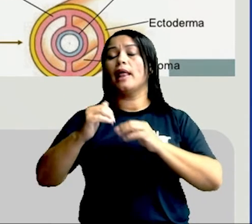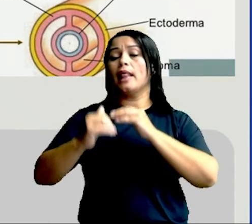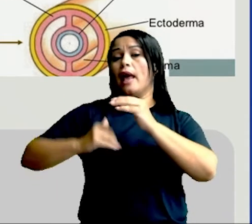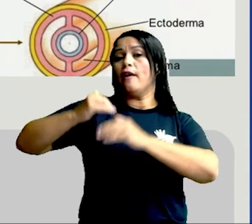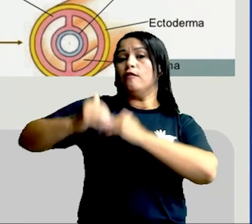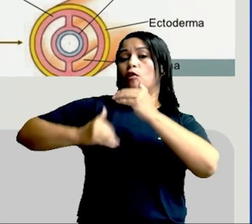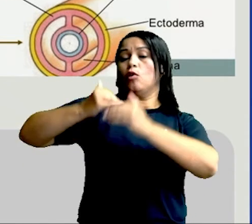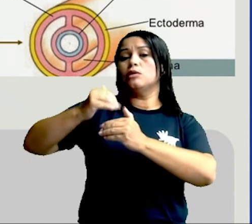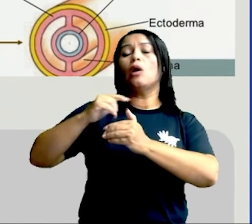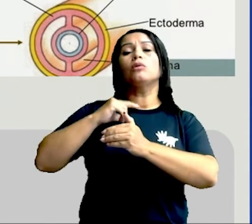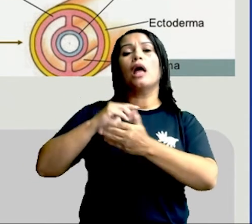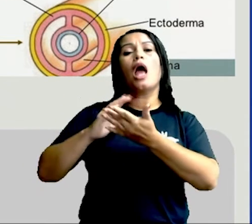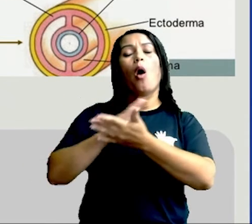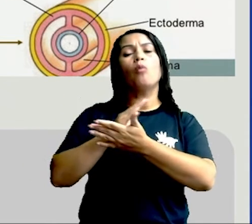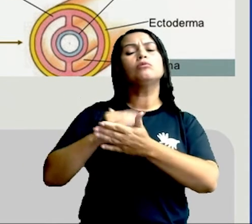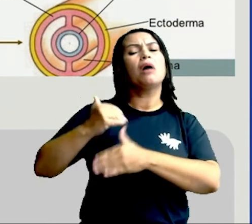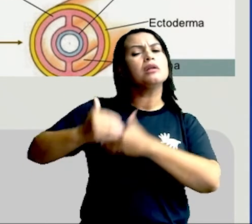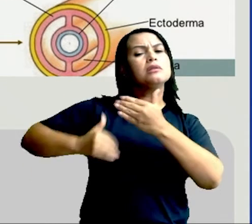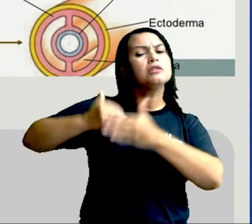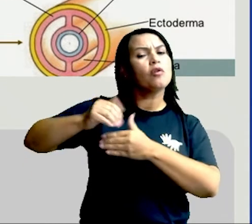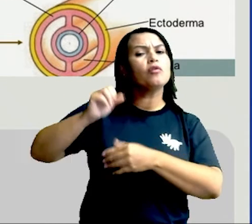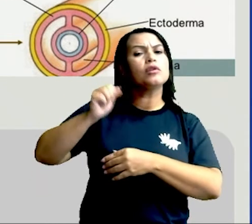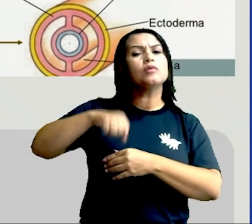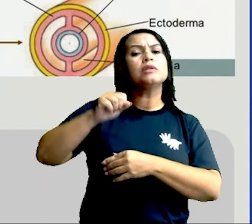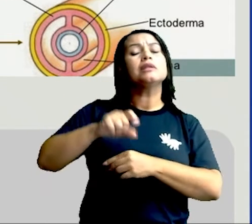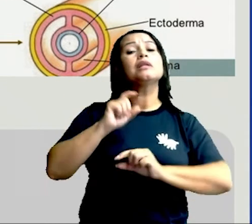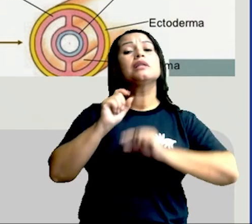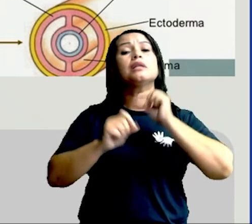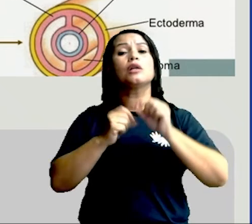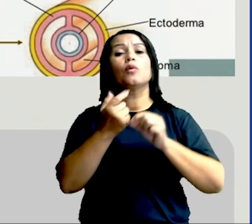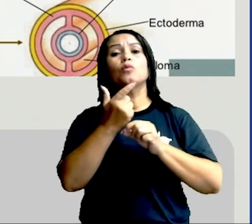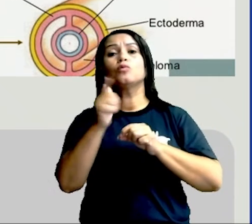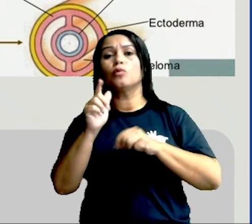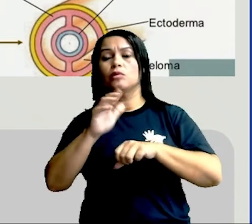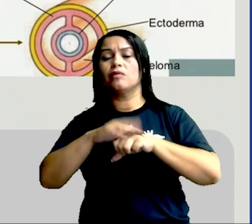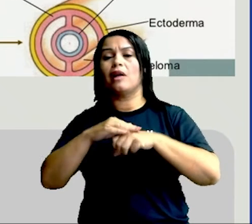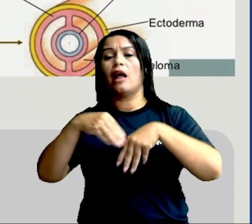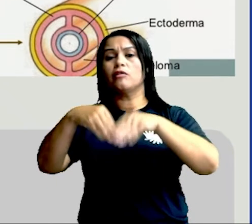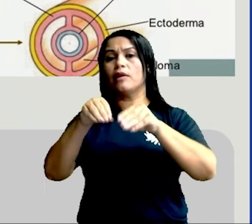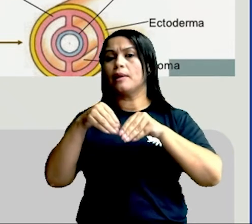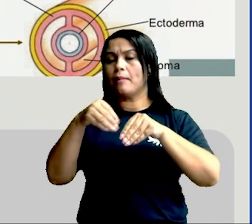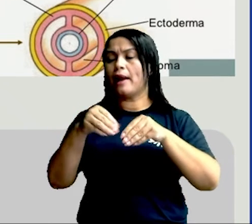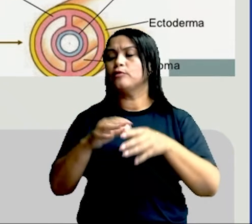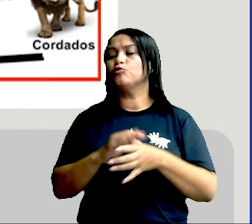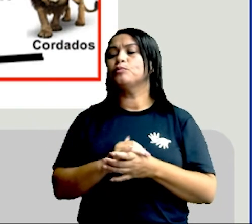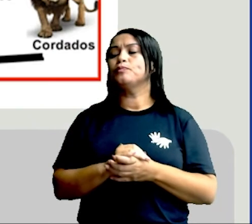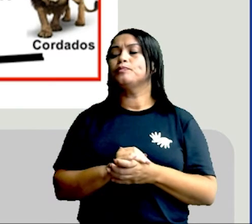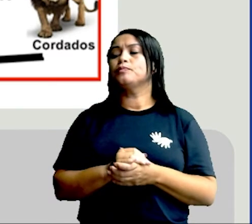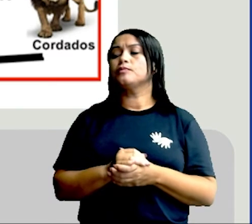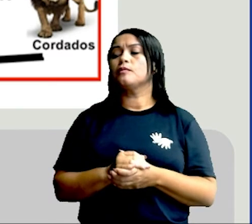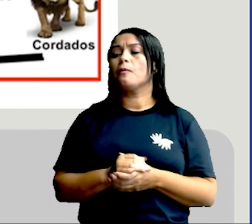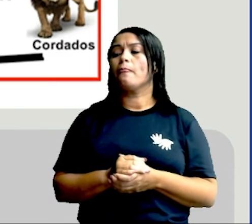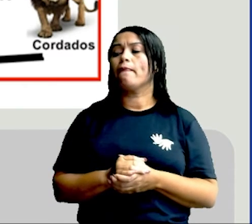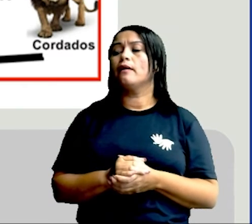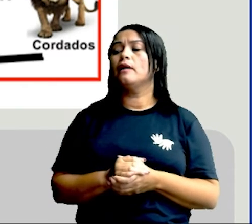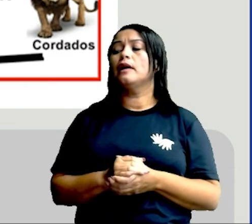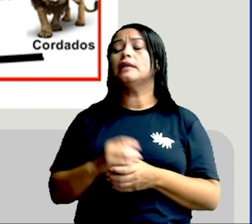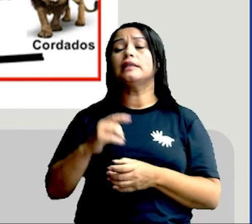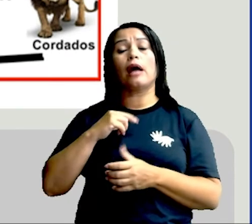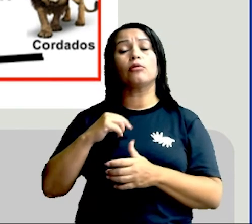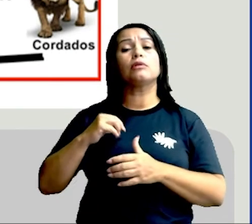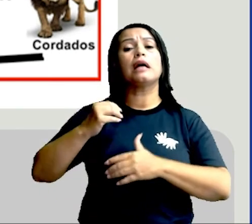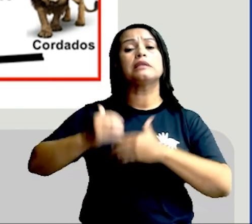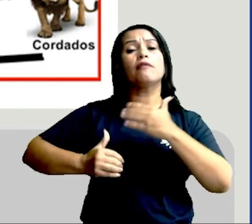embrionárias. Por isso, são seres mais desenvolvidos do que os outros invertebrados que falamos anteriormente. Então,